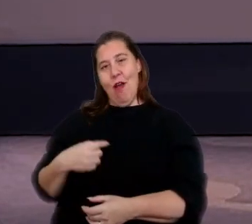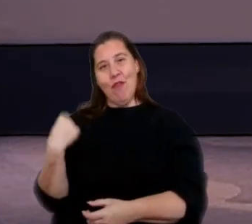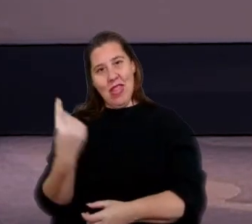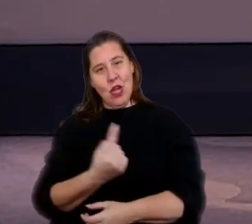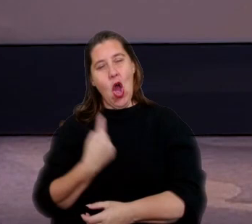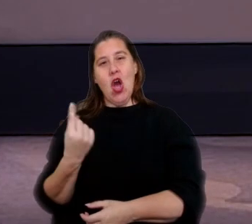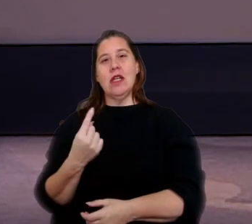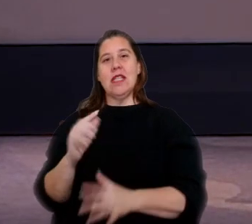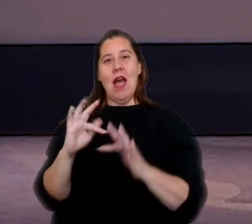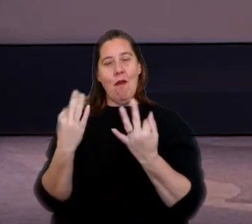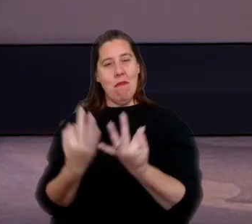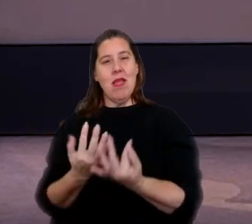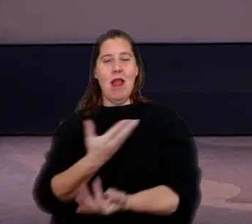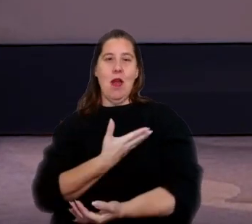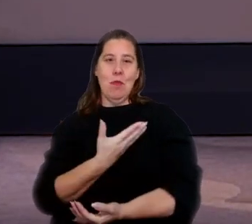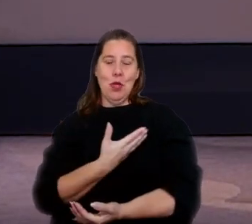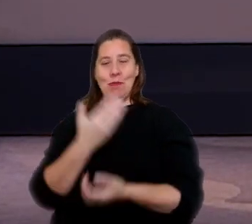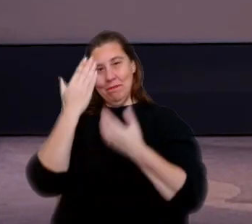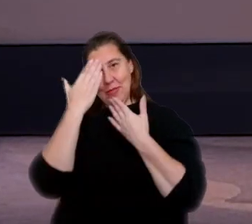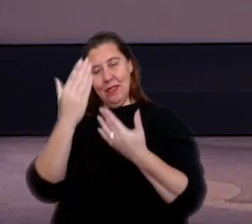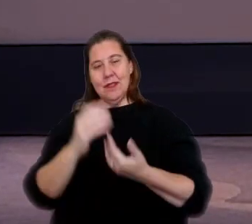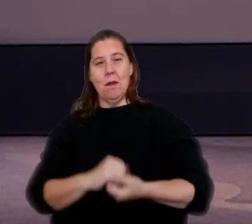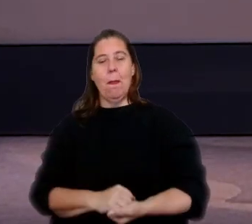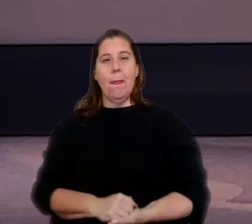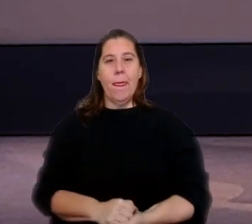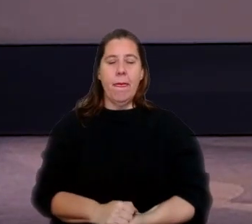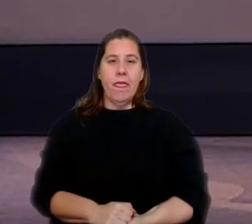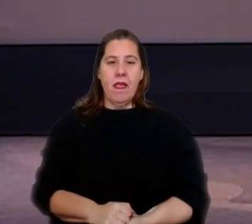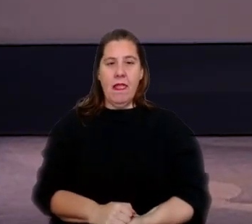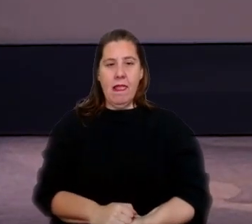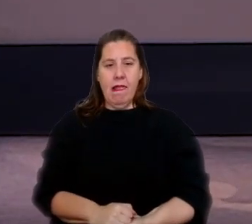nossa vida, com os nossos amigos e a nossa família. Muito obrigada.